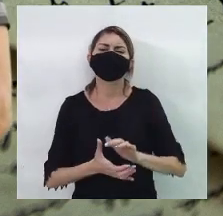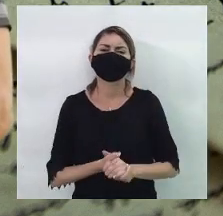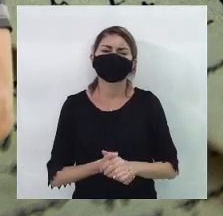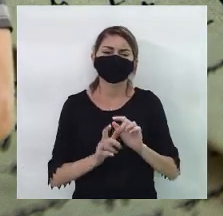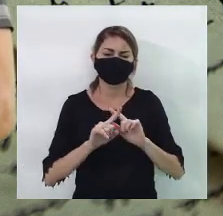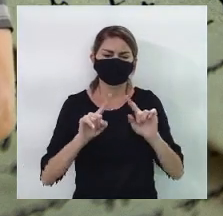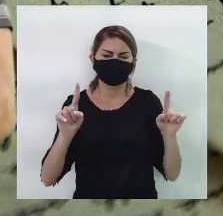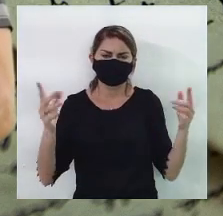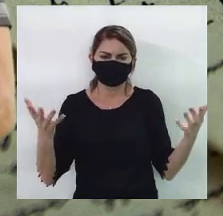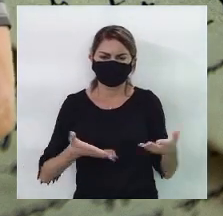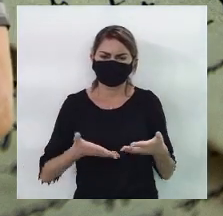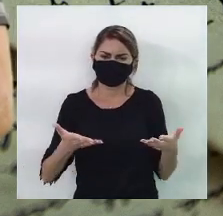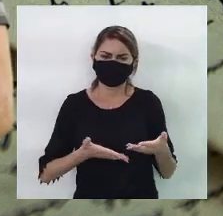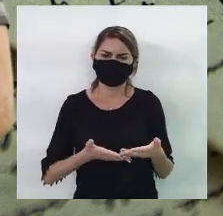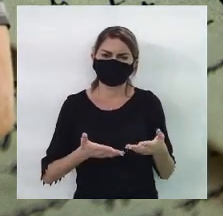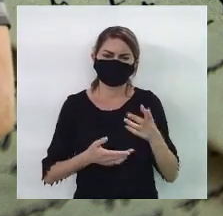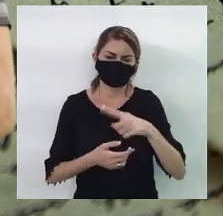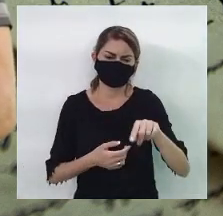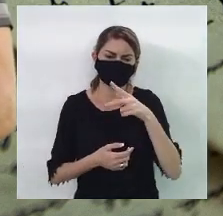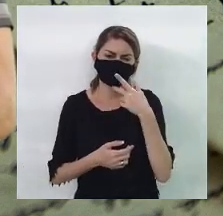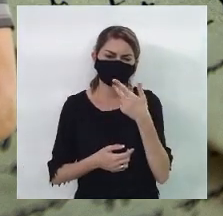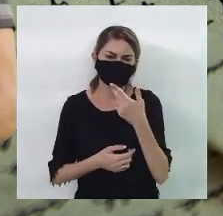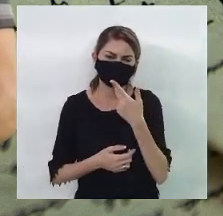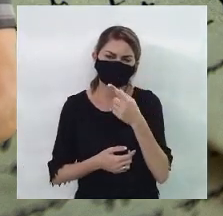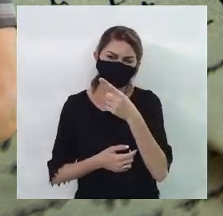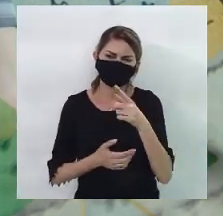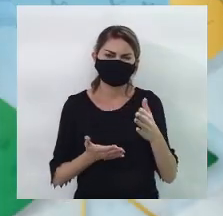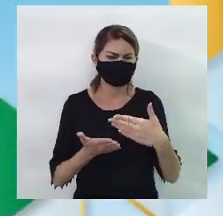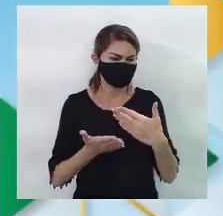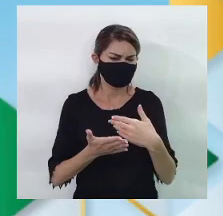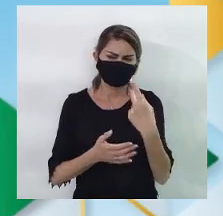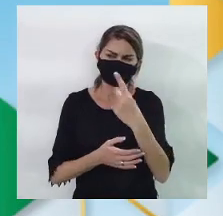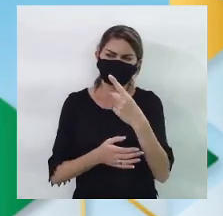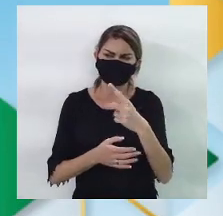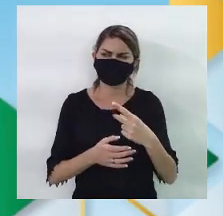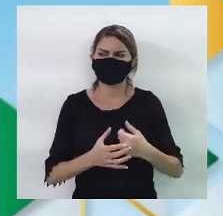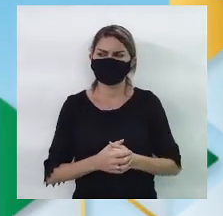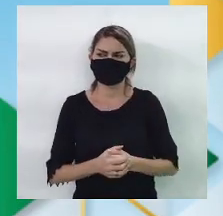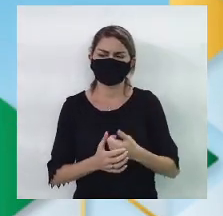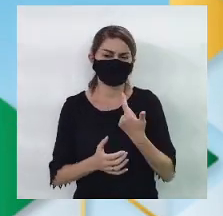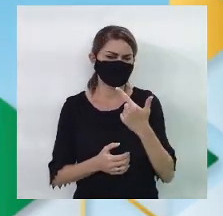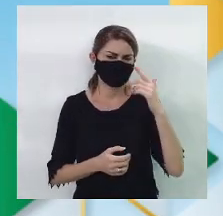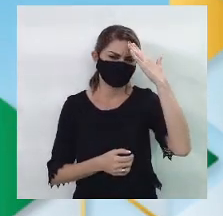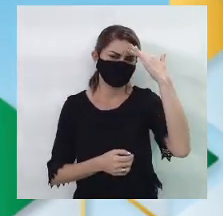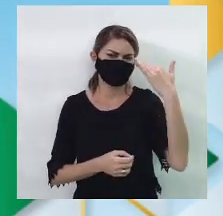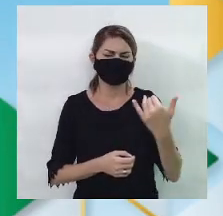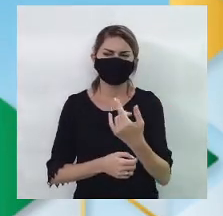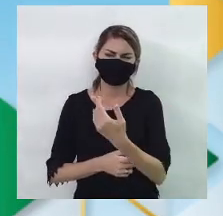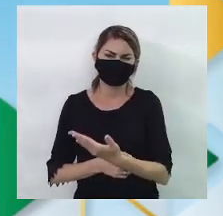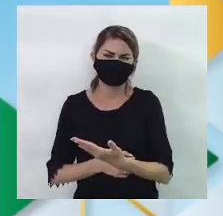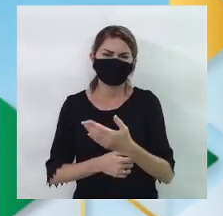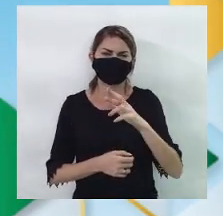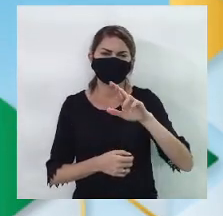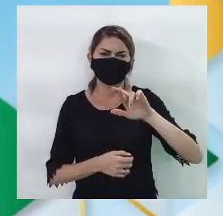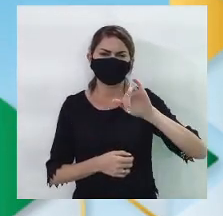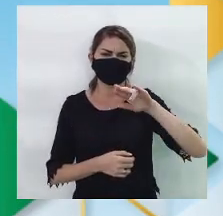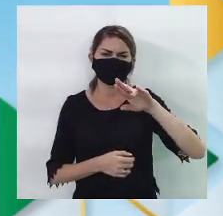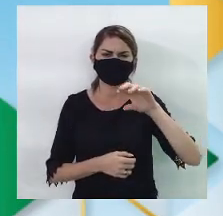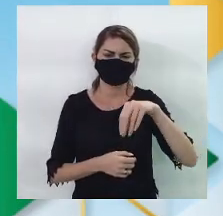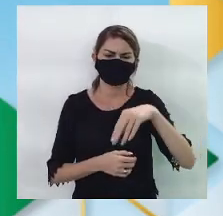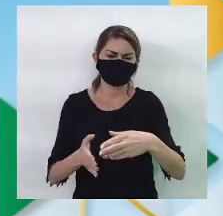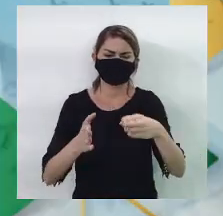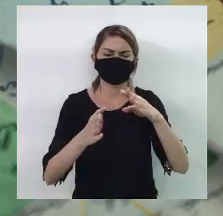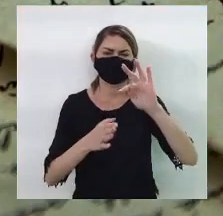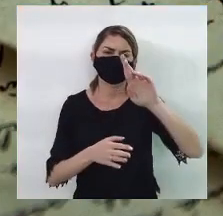Mas agora, como nós falamos historicidade, nós temos um livro aí na tela, um outro livro bem famoso, que é Os Rios Turvos.